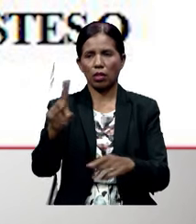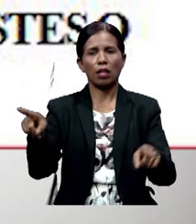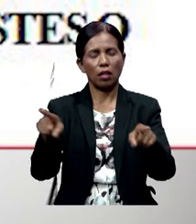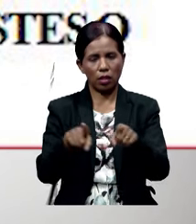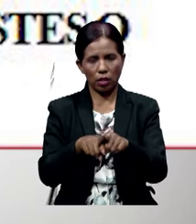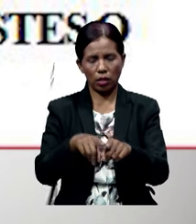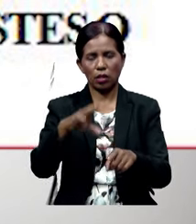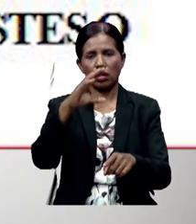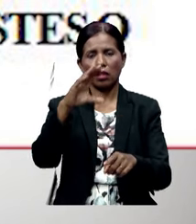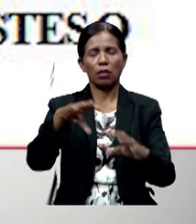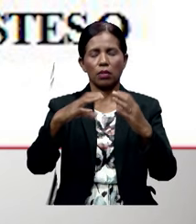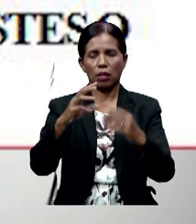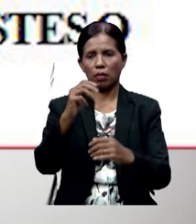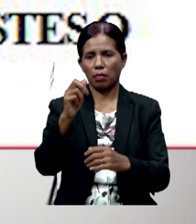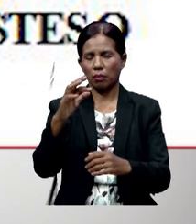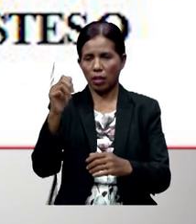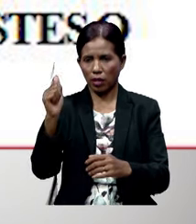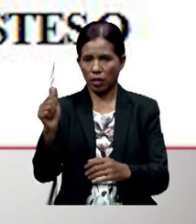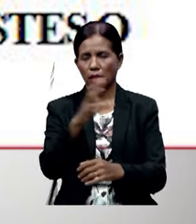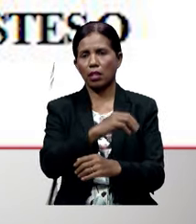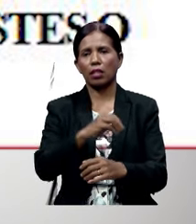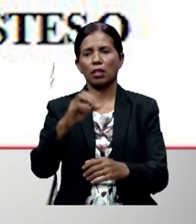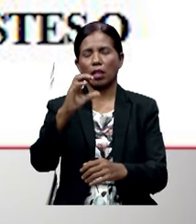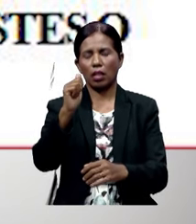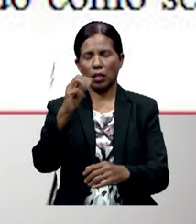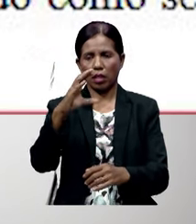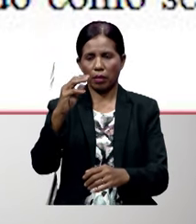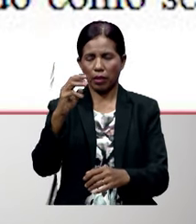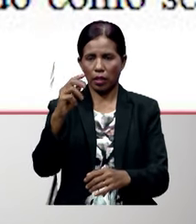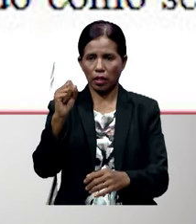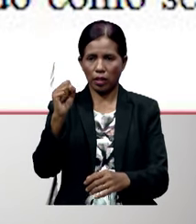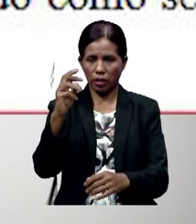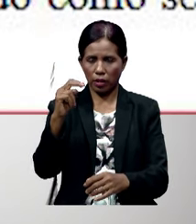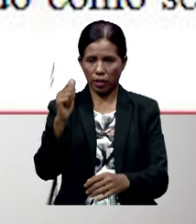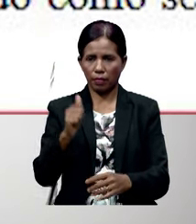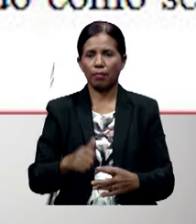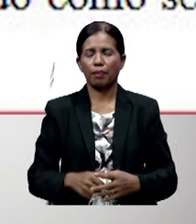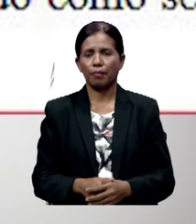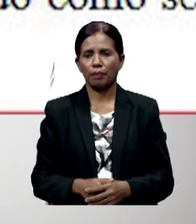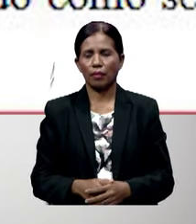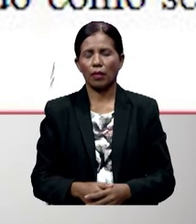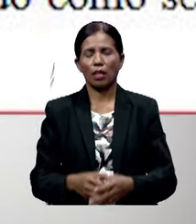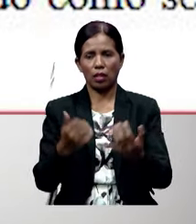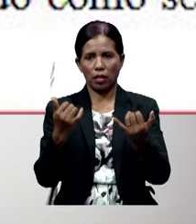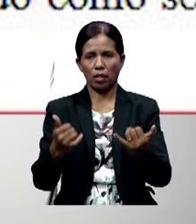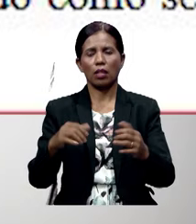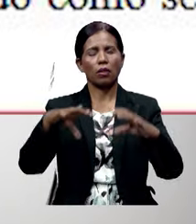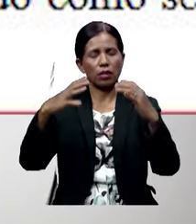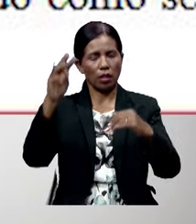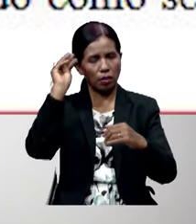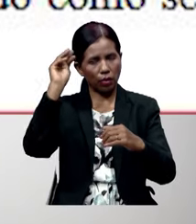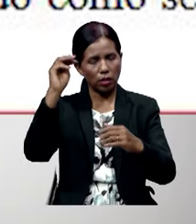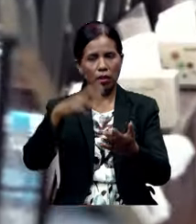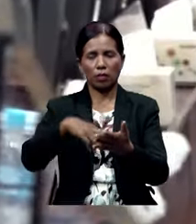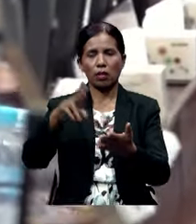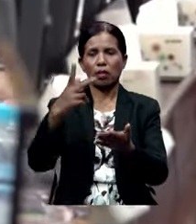Macanessan, comissária Maria de Jesus Sarmento, no Carmeneza dos Santos Monteiro. Além de né, Conselho Ministro Mos